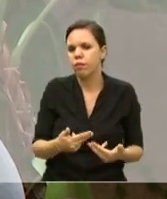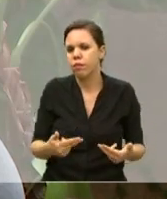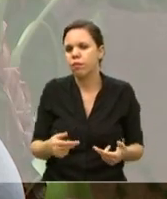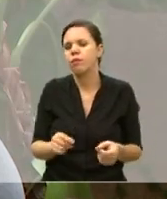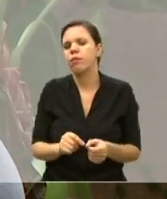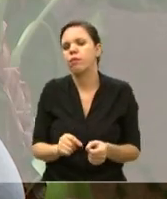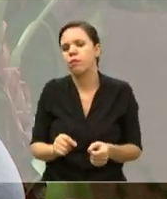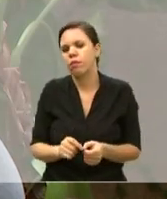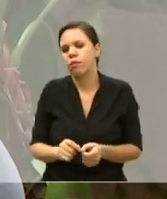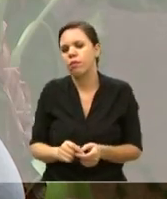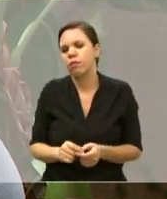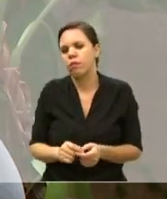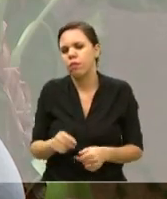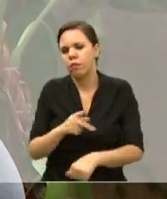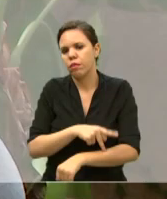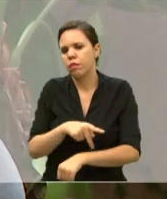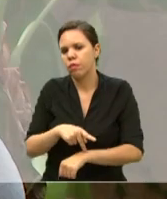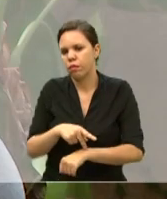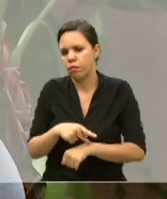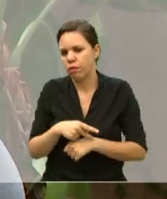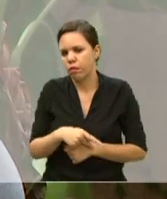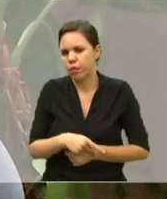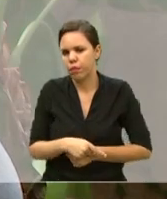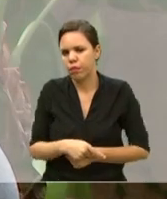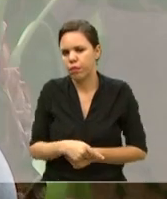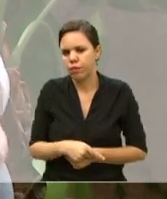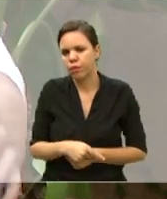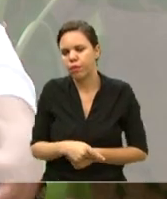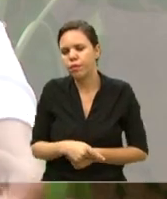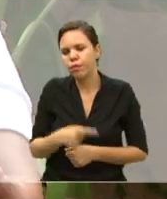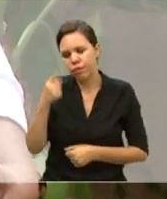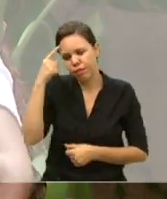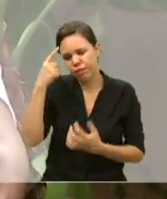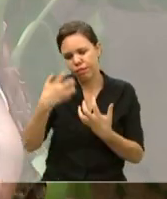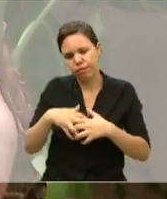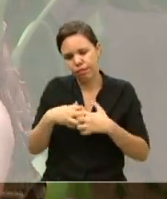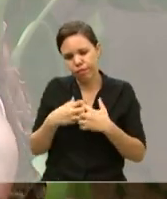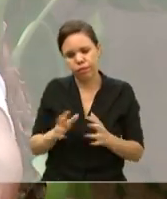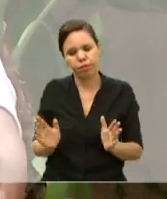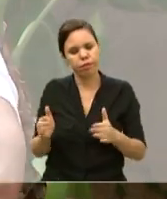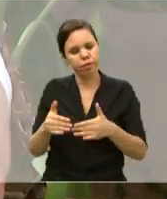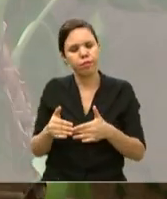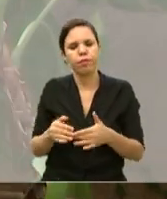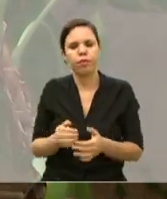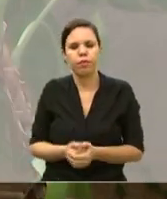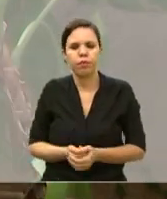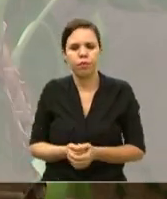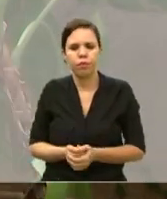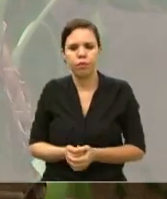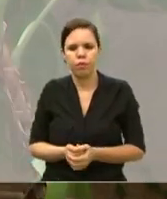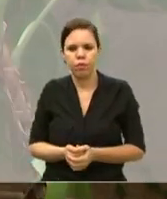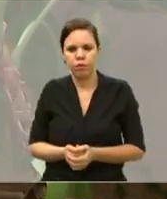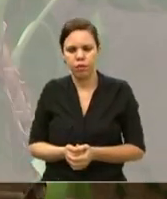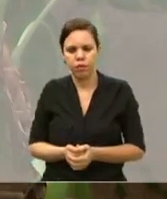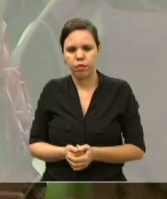elas são pedagogicamente pensadas, direcionadas. Então, as atividades, elas têm dentro